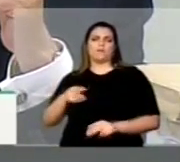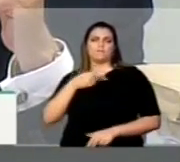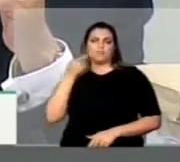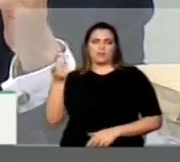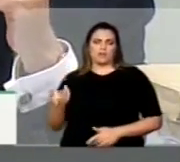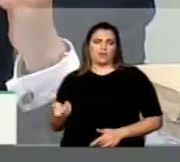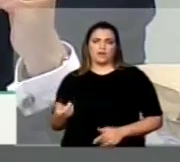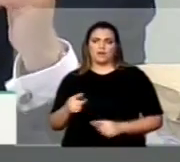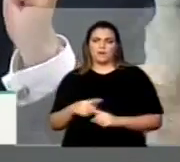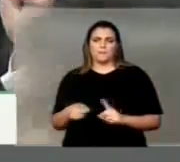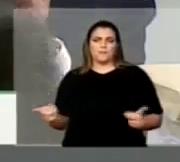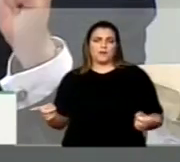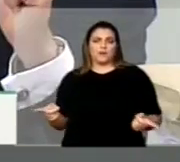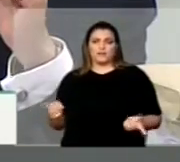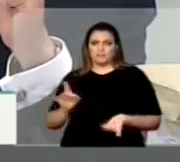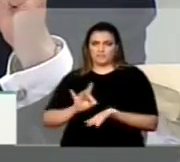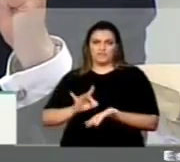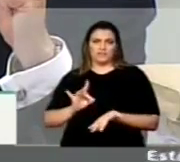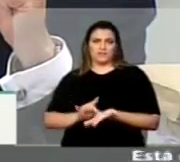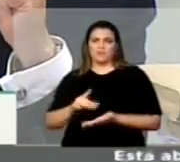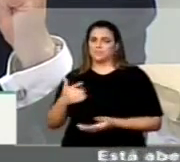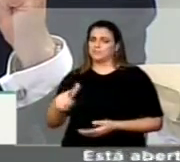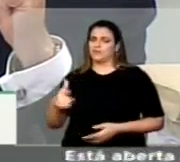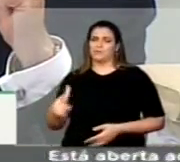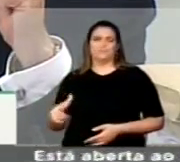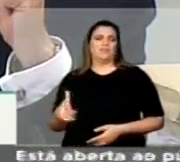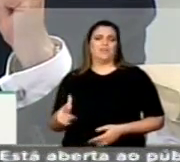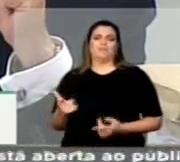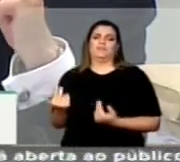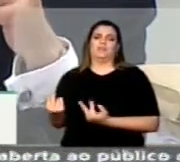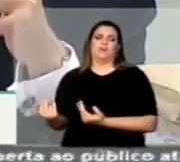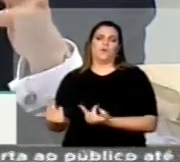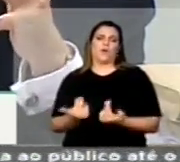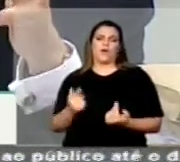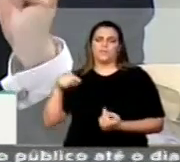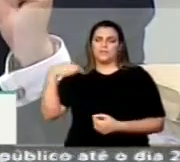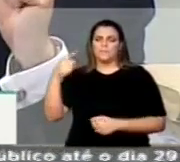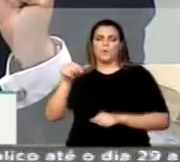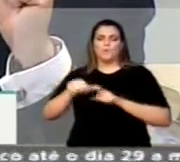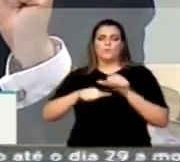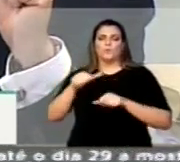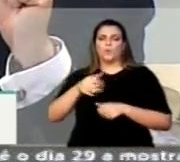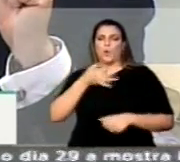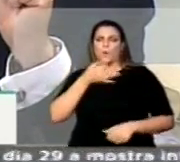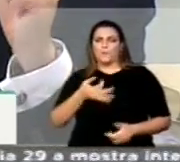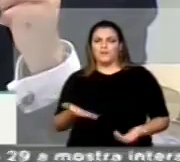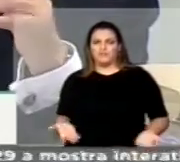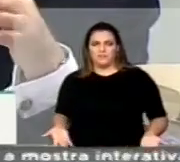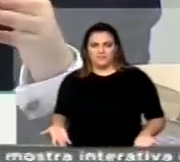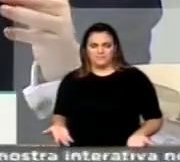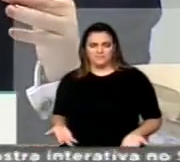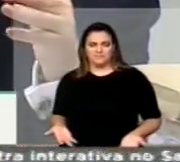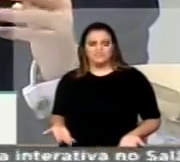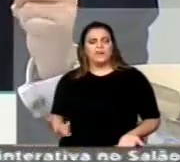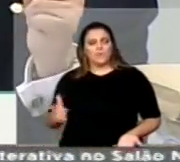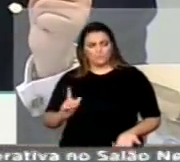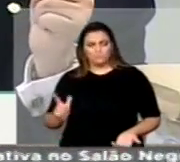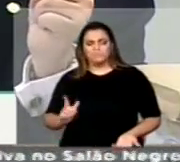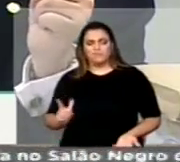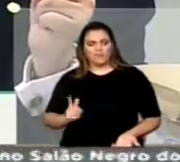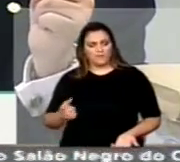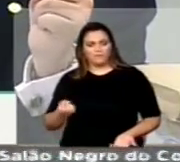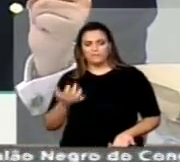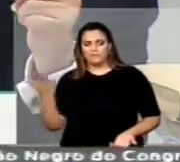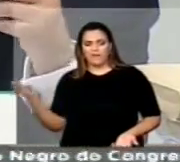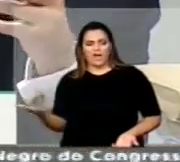os delatores todos mudaram os seus depoimentos a posteriores. Eles mudaram os seus depoimentos. Eu tenho vários depoimentos de